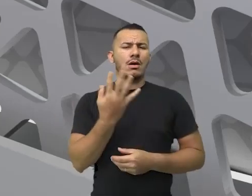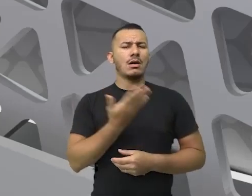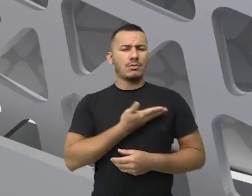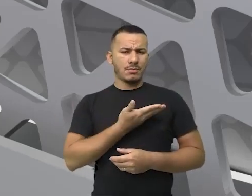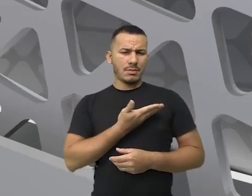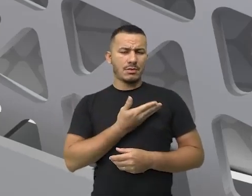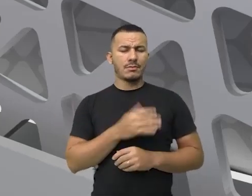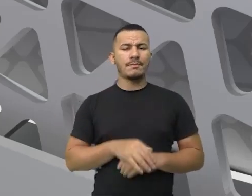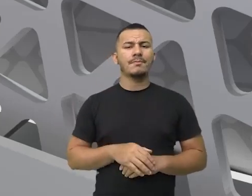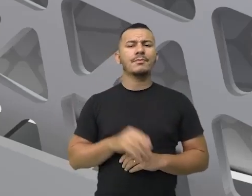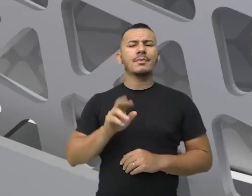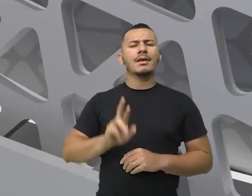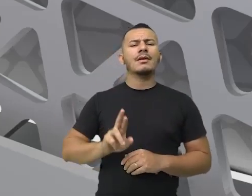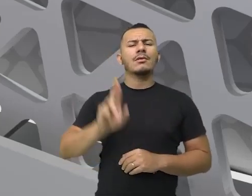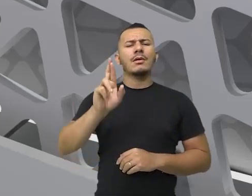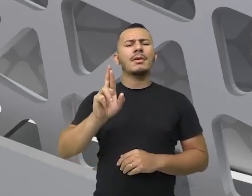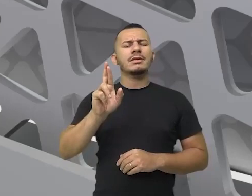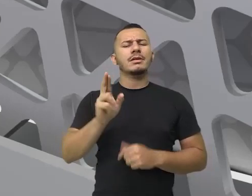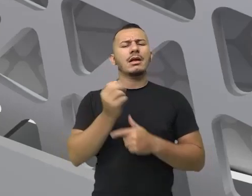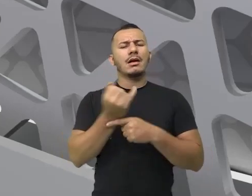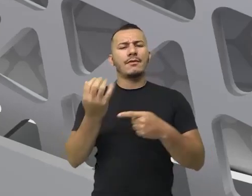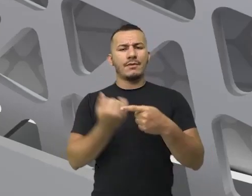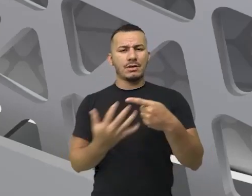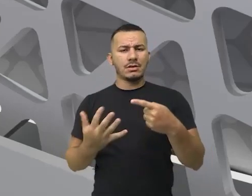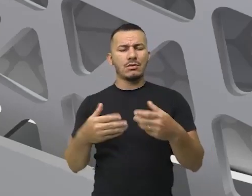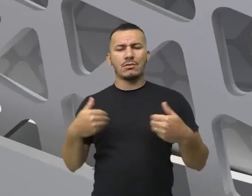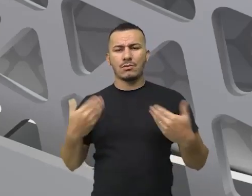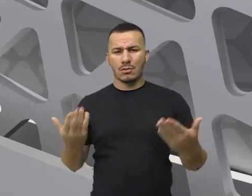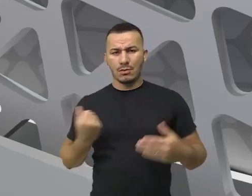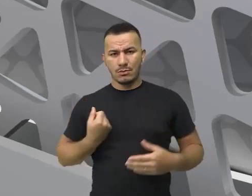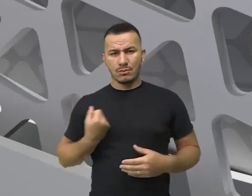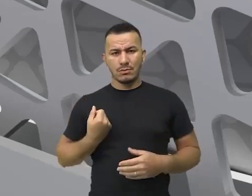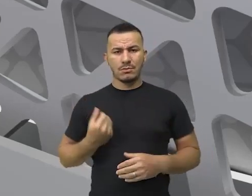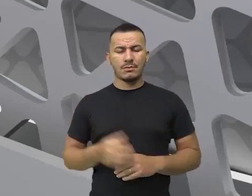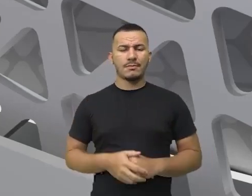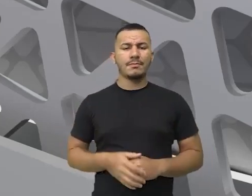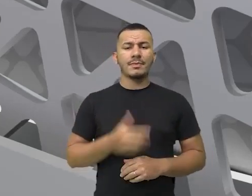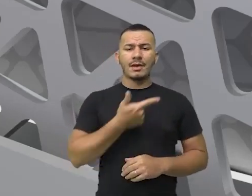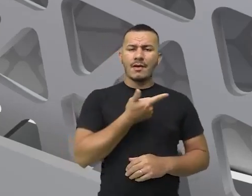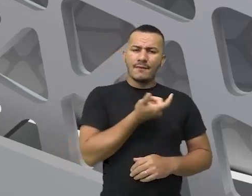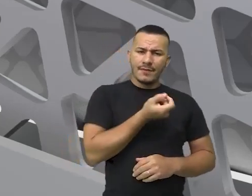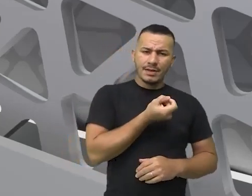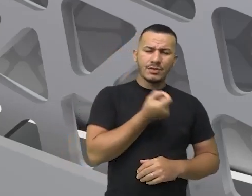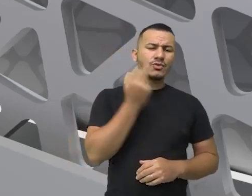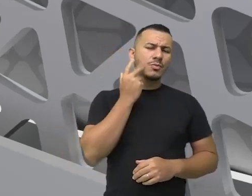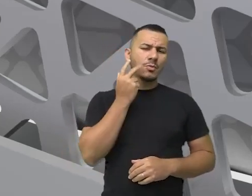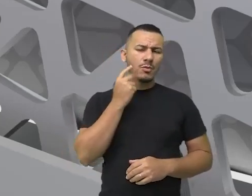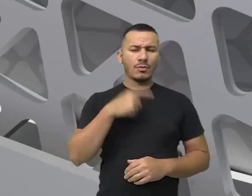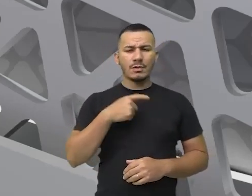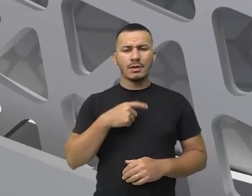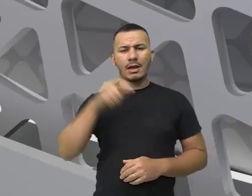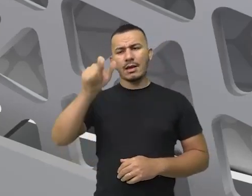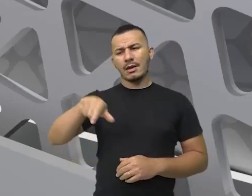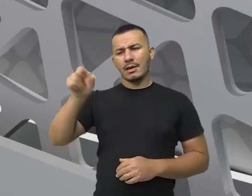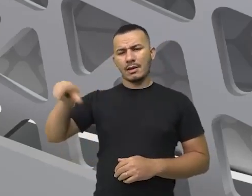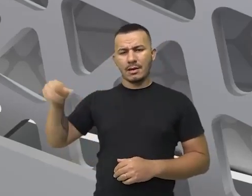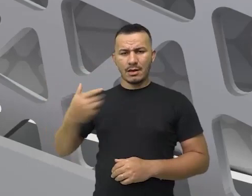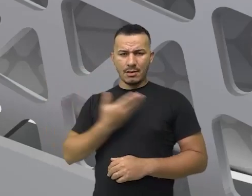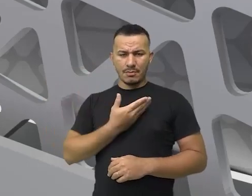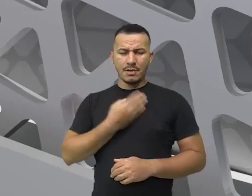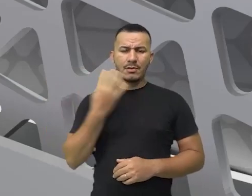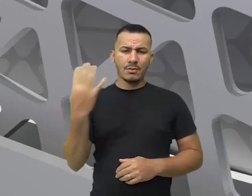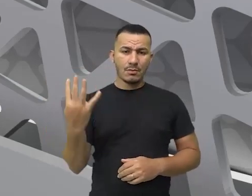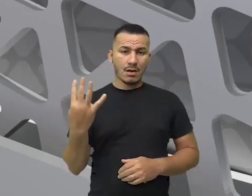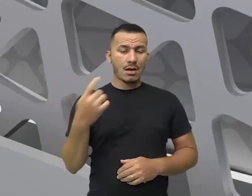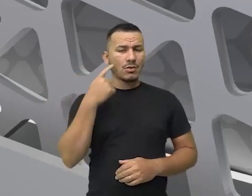fração representa essa divisão que você quer fazer? 20 bombons para 4 colegas. Acompanha comigo. Pensa